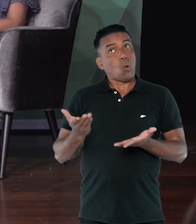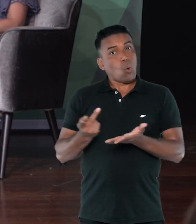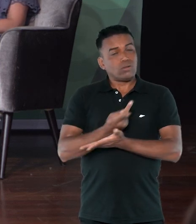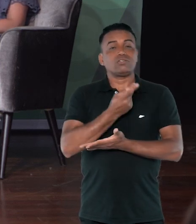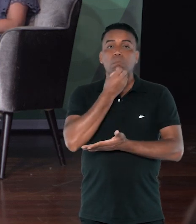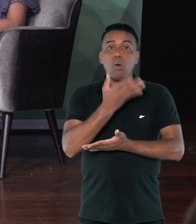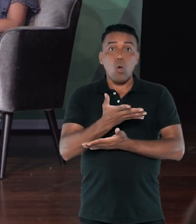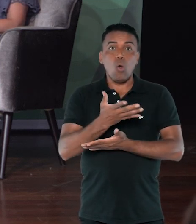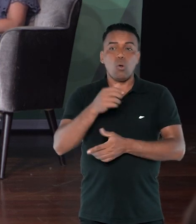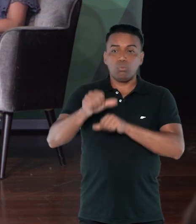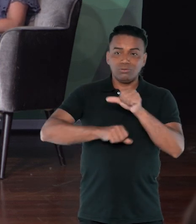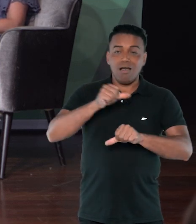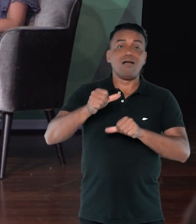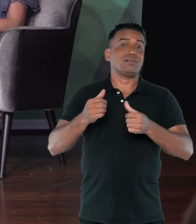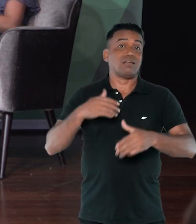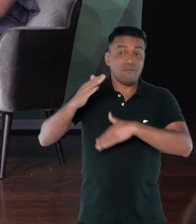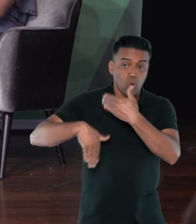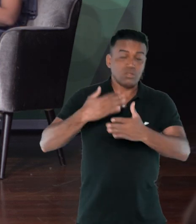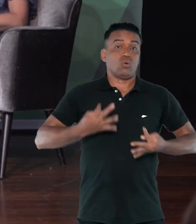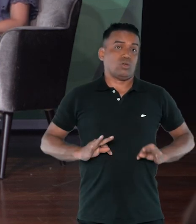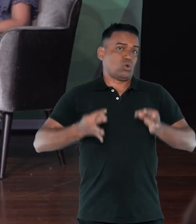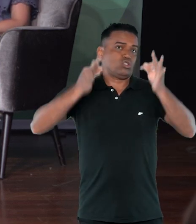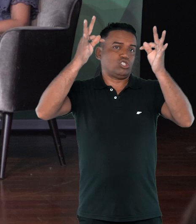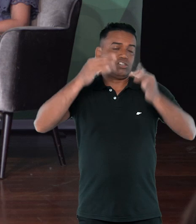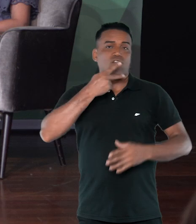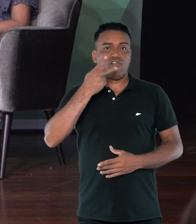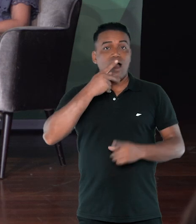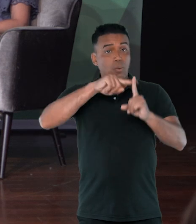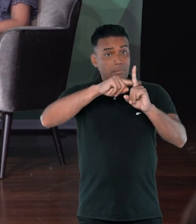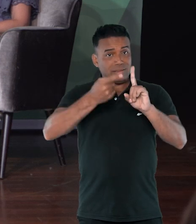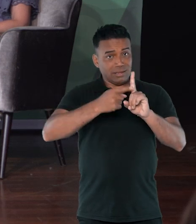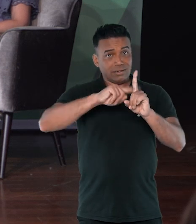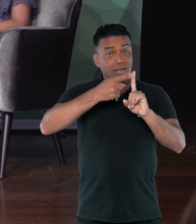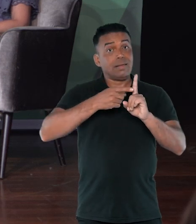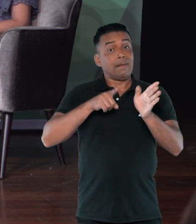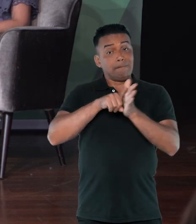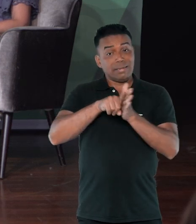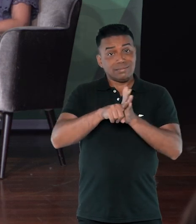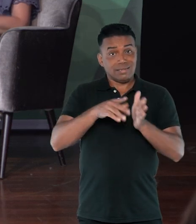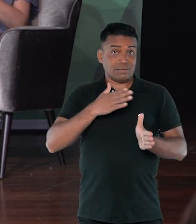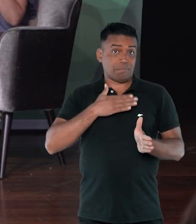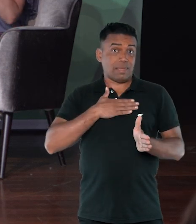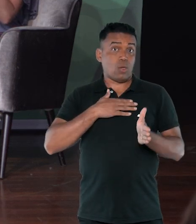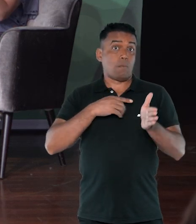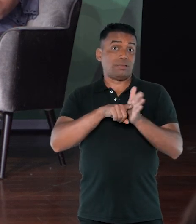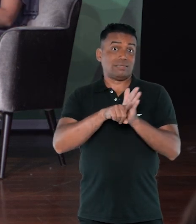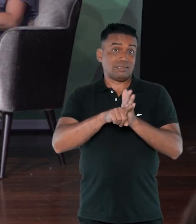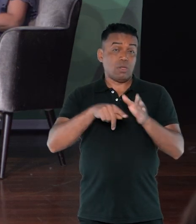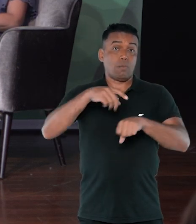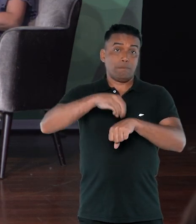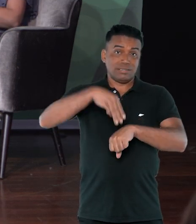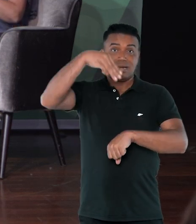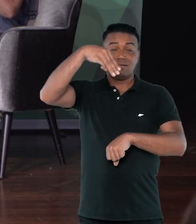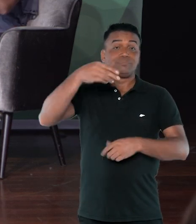termos de tecnologia. Eu falo muito de maternidade, né, foi a pesquisa do meu mestrado também. Hoje as mulheres congelam